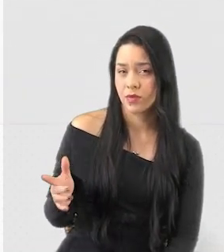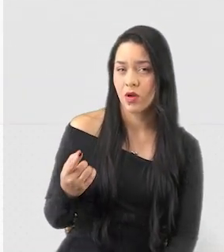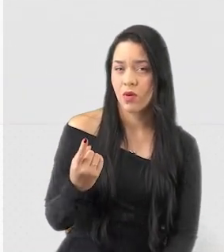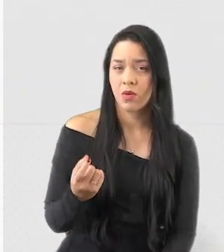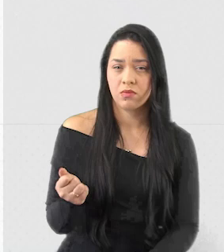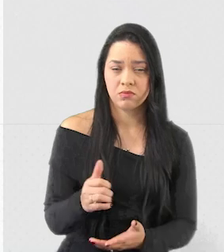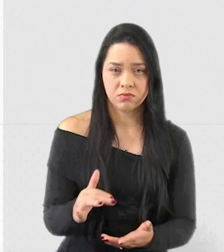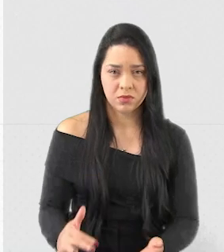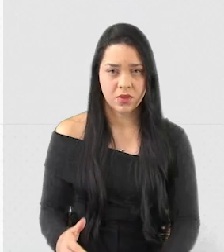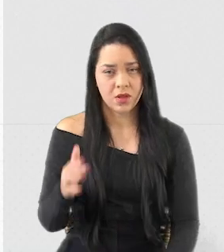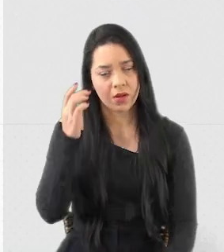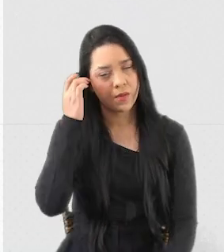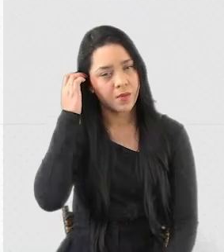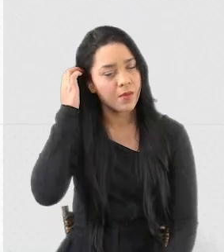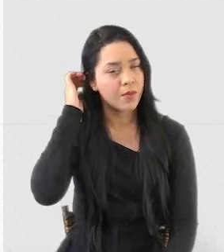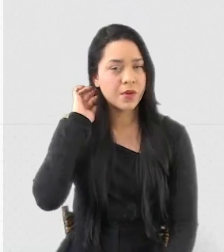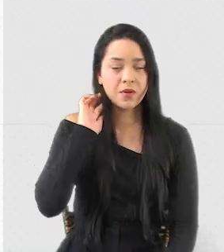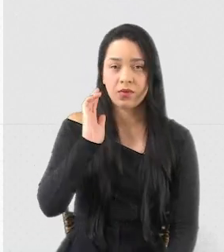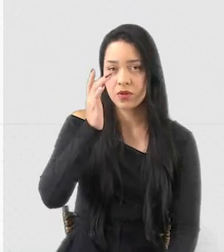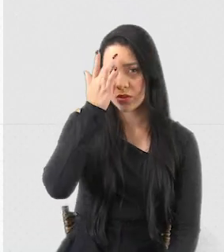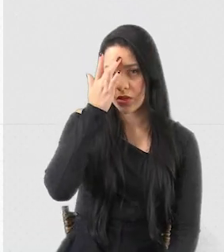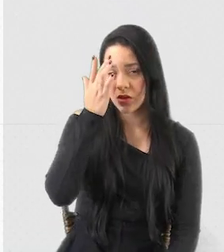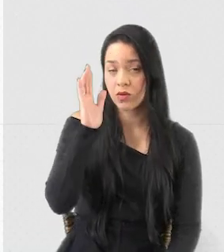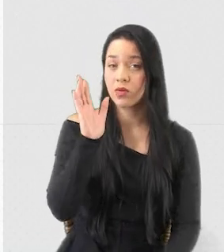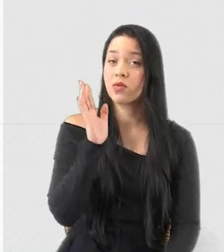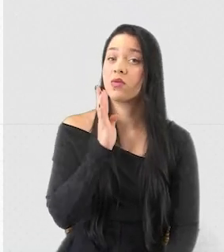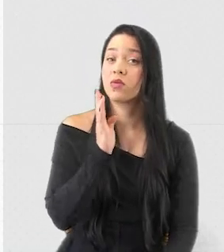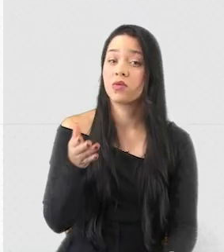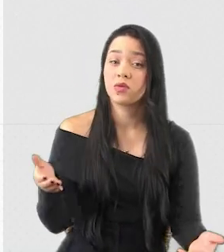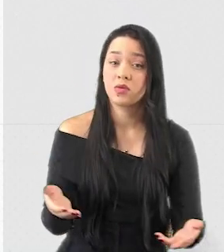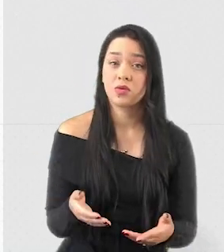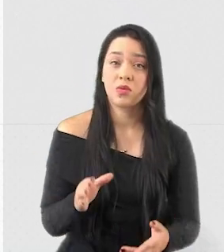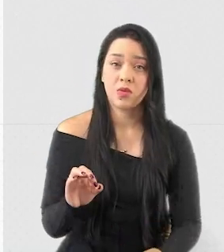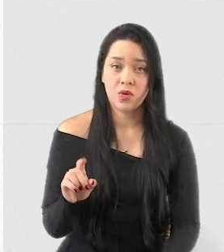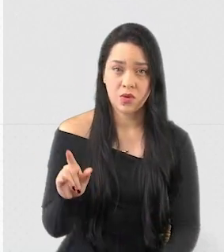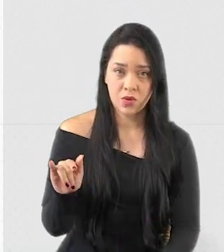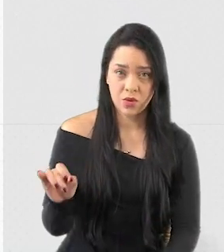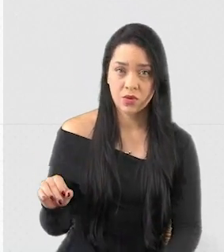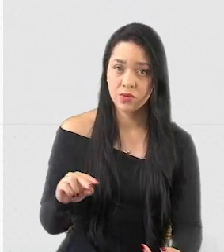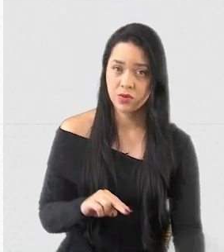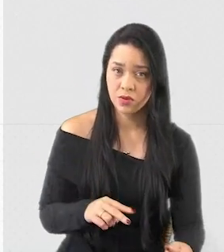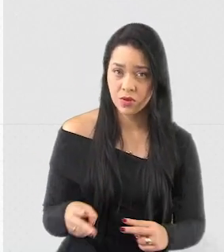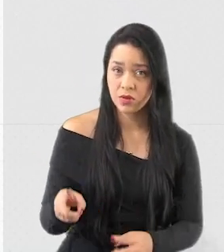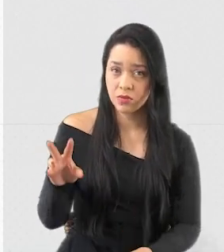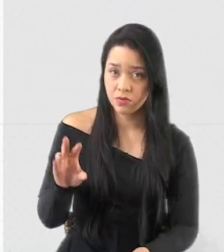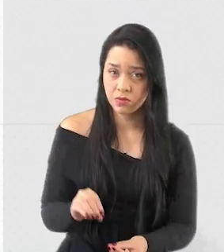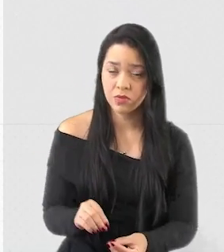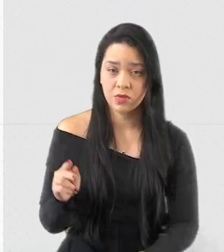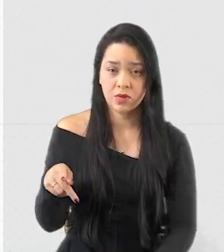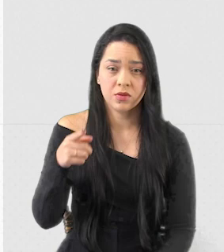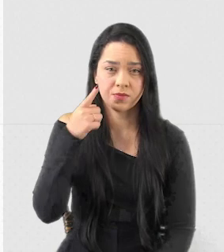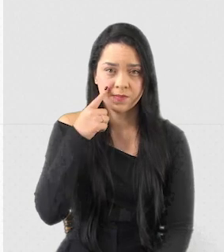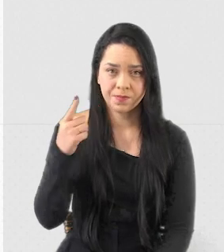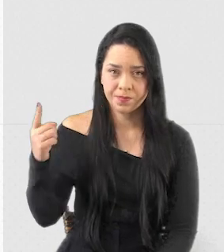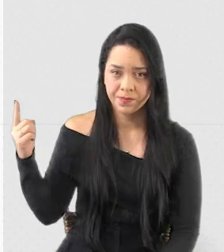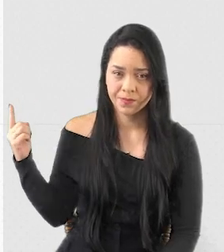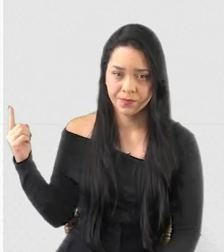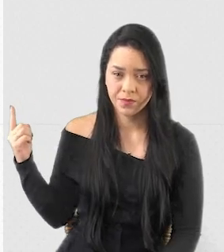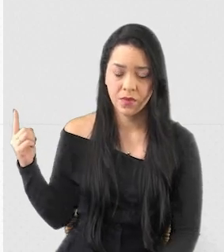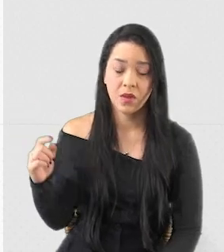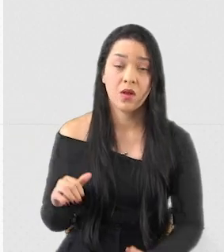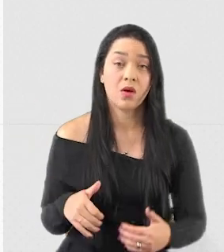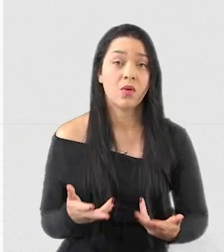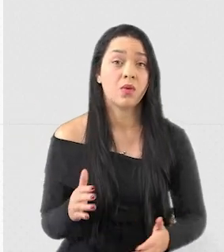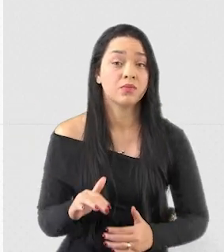uma atividade para a gente fixar os conhecimentos de hoje sobre código genético e síntese de proteína, tá? Primeira questão. Qual